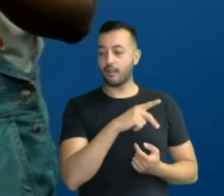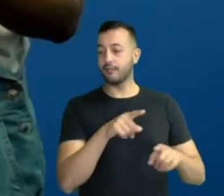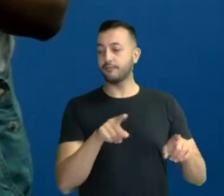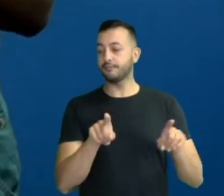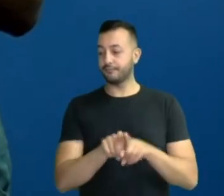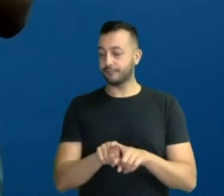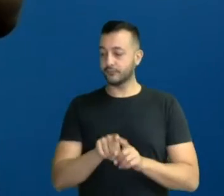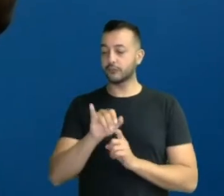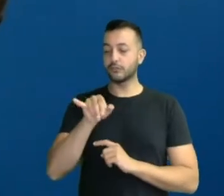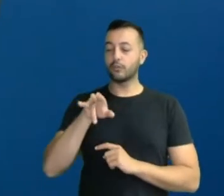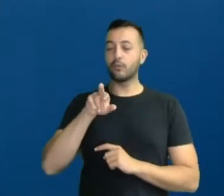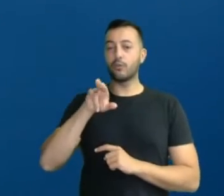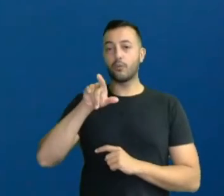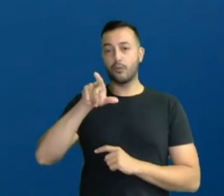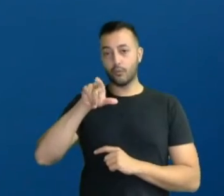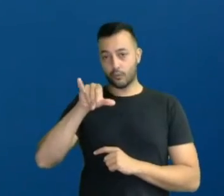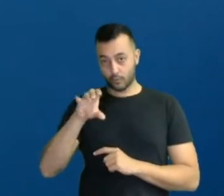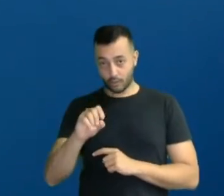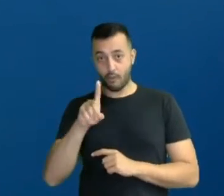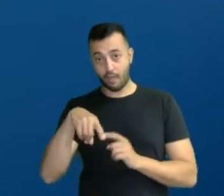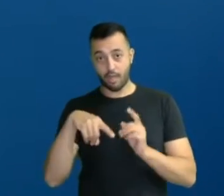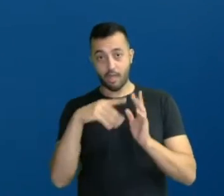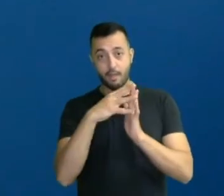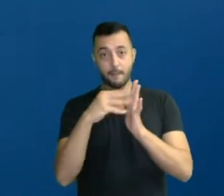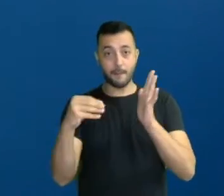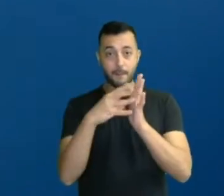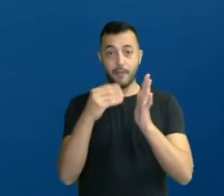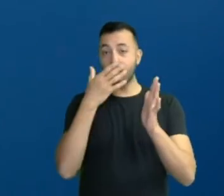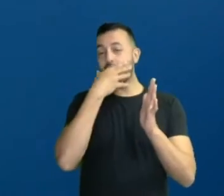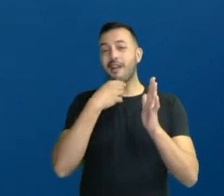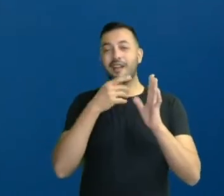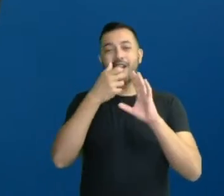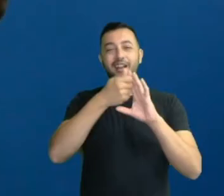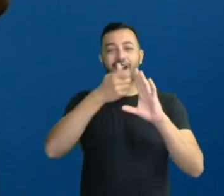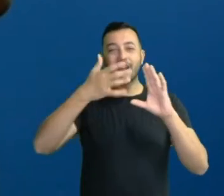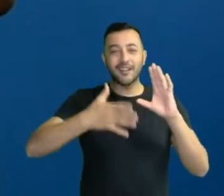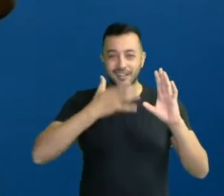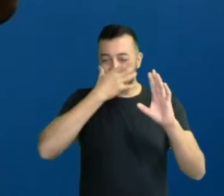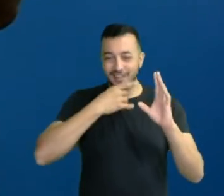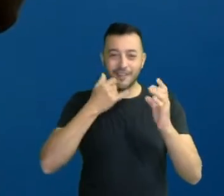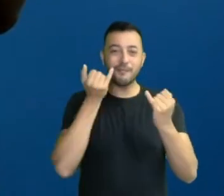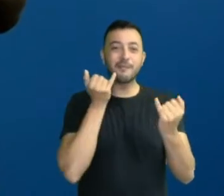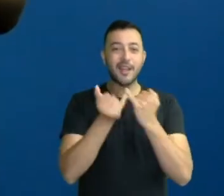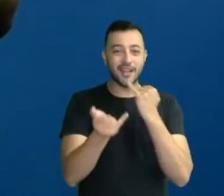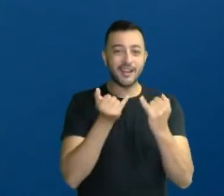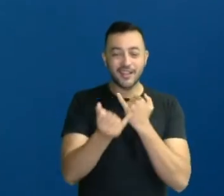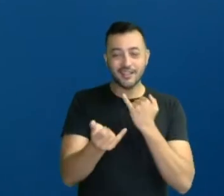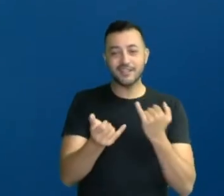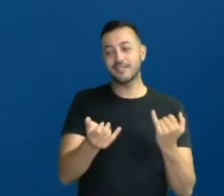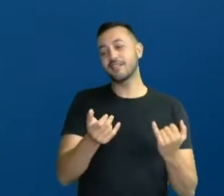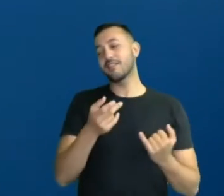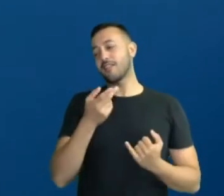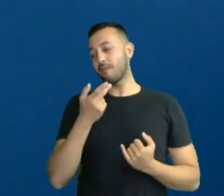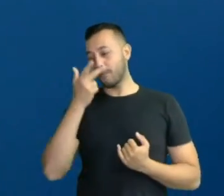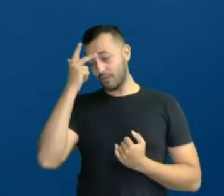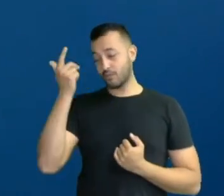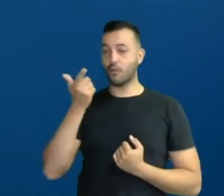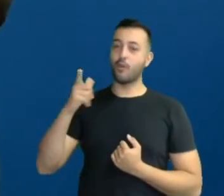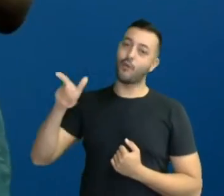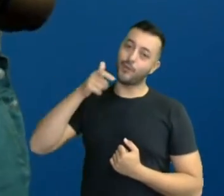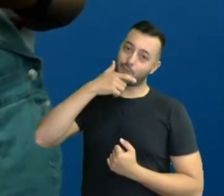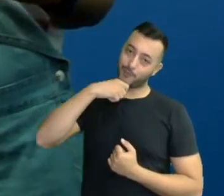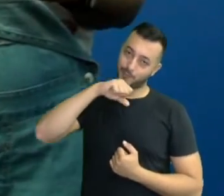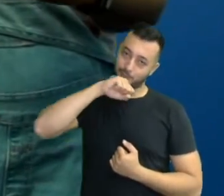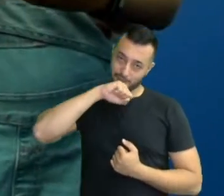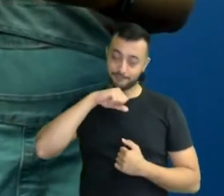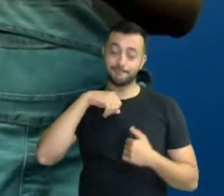seu padre. Julio tiene as características de seu padre. Ele tem as características físicas de outra pessoa.